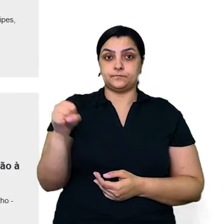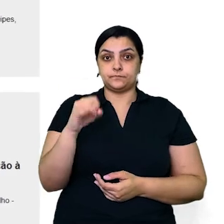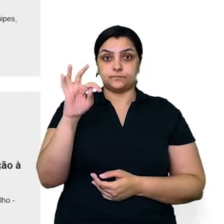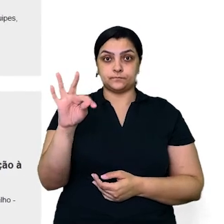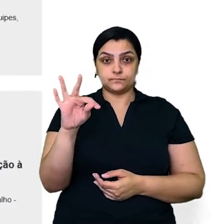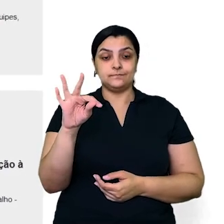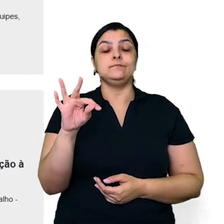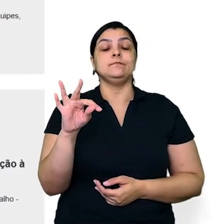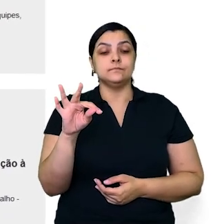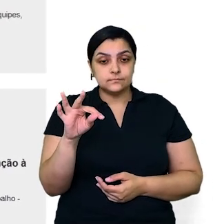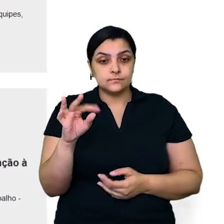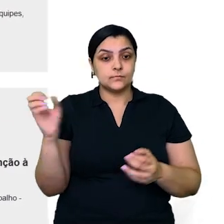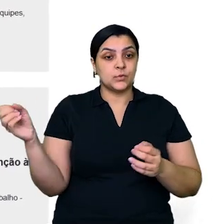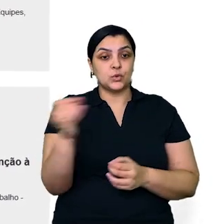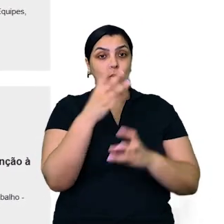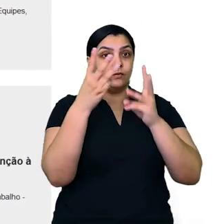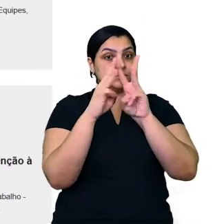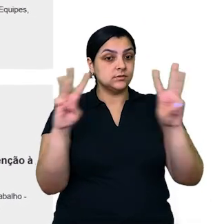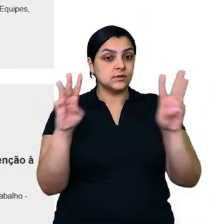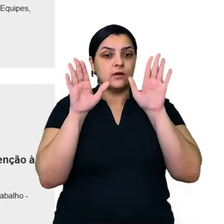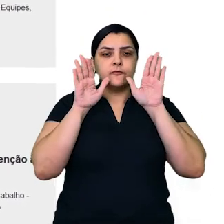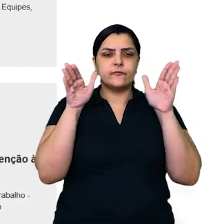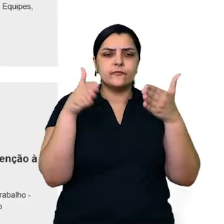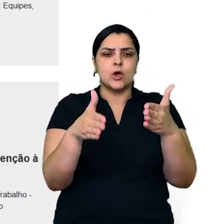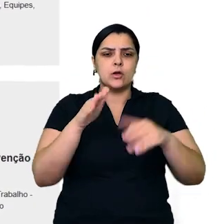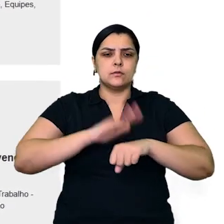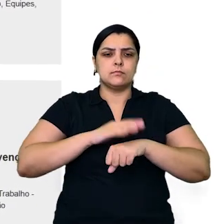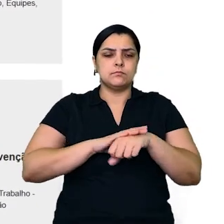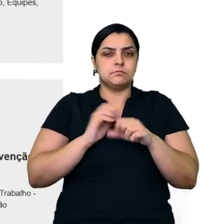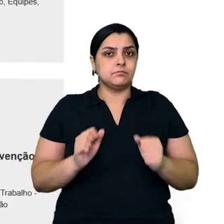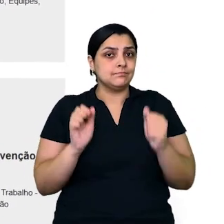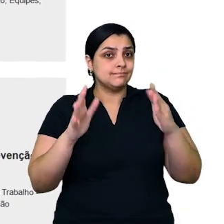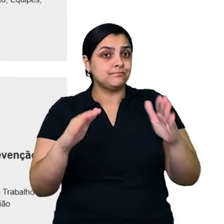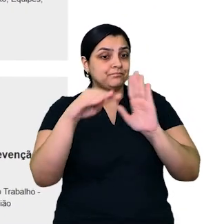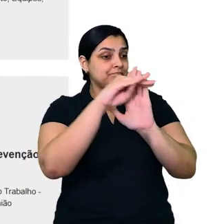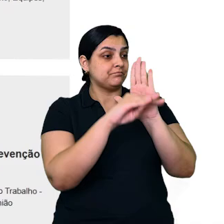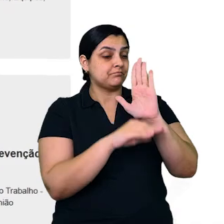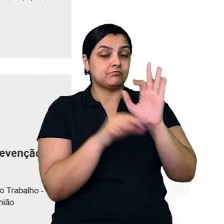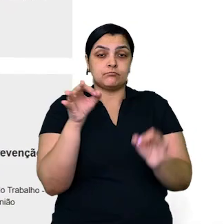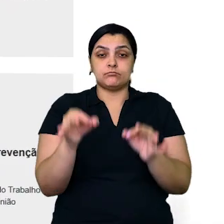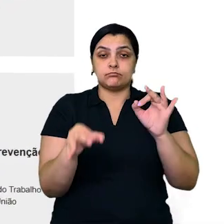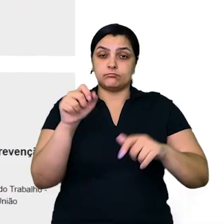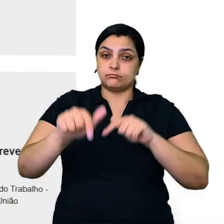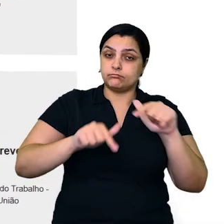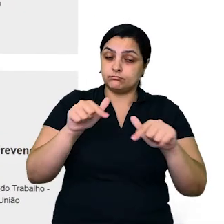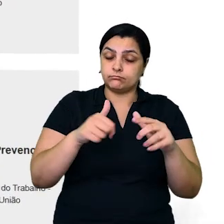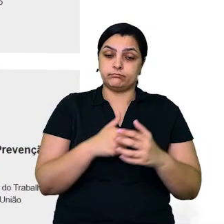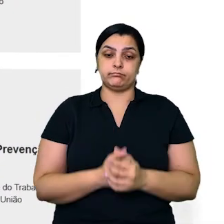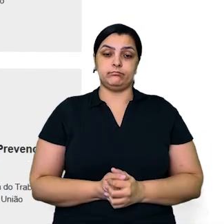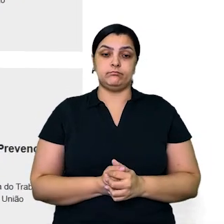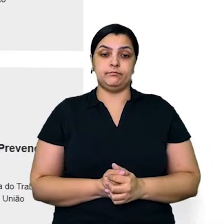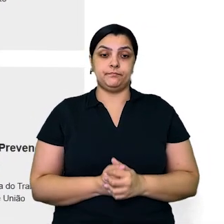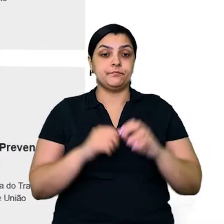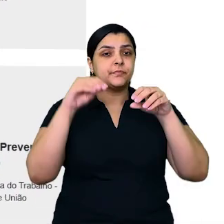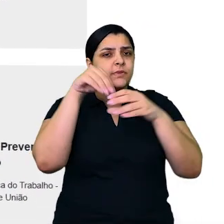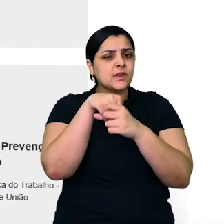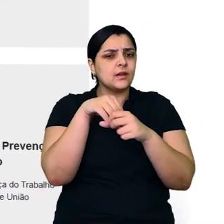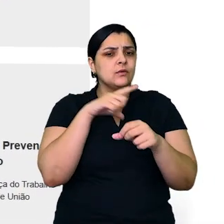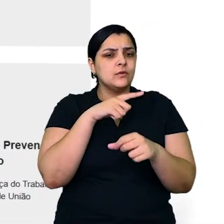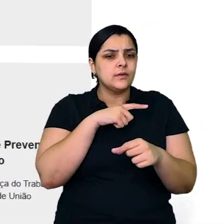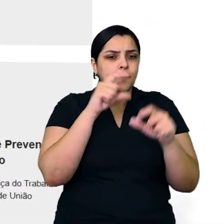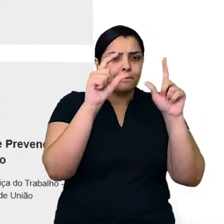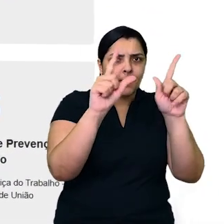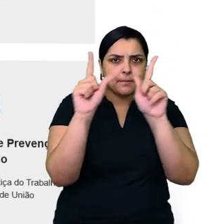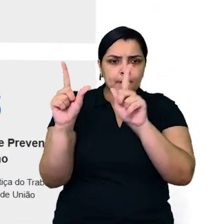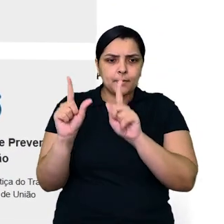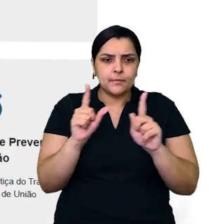Trabalho lançou uma nova página que centraliza as iniciativas e os programas da Justiça do Trabalho. Nela é possível